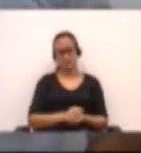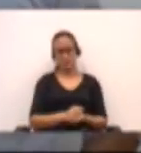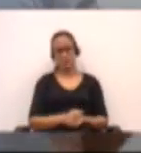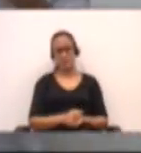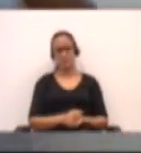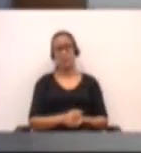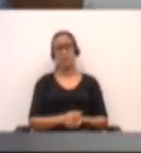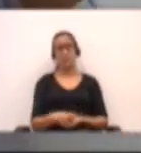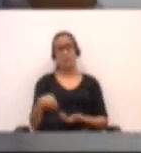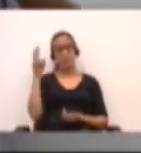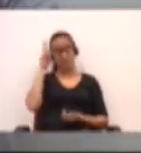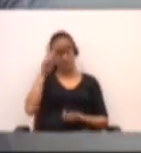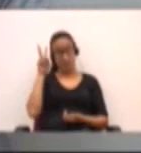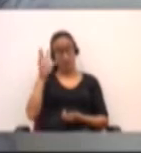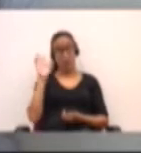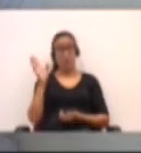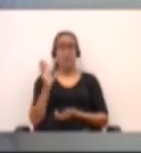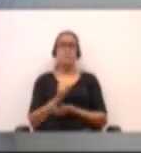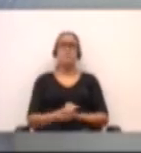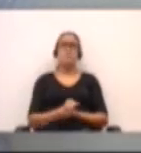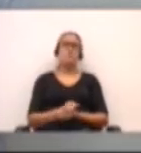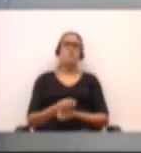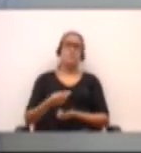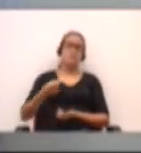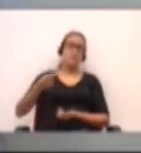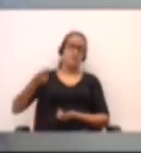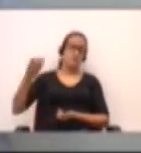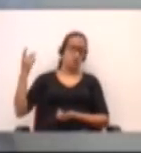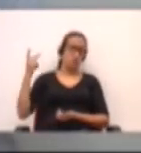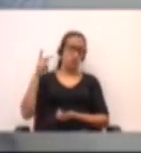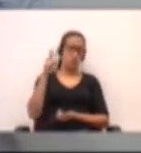lembro, vereador Wilson, que certa vez, com o prefeito anterior,